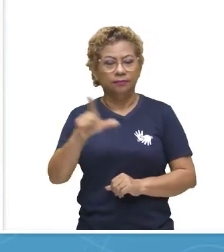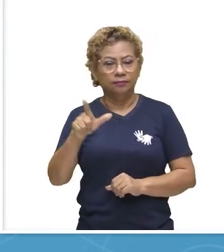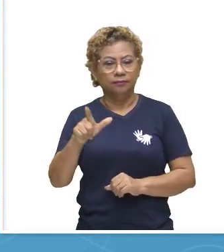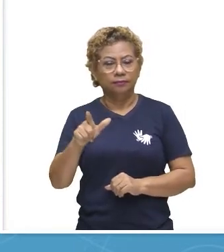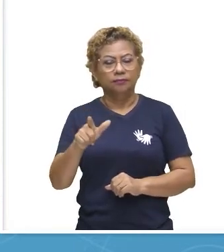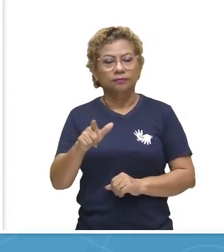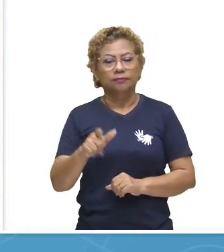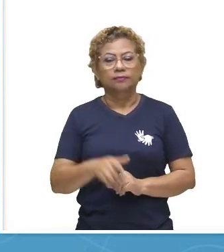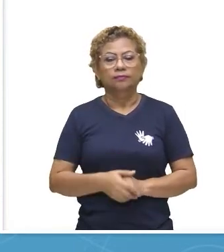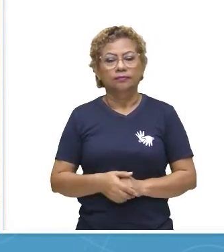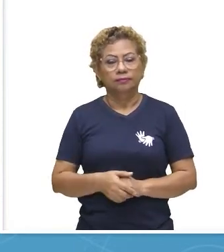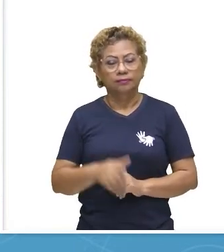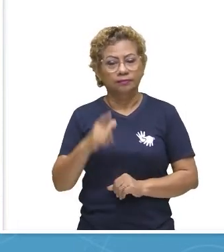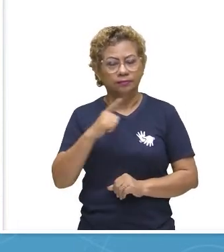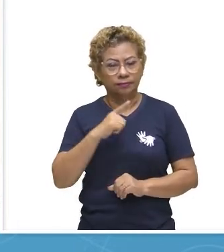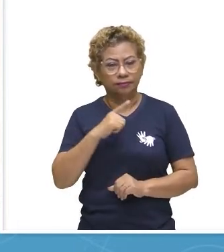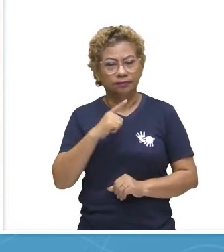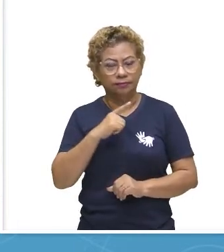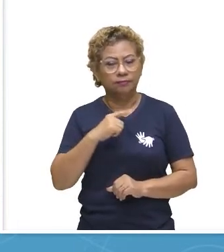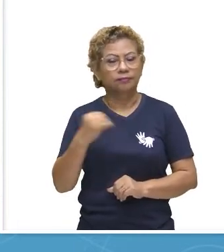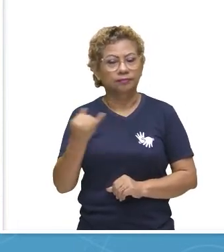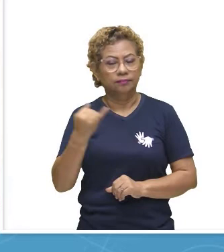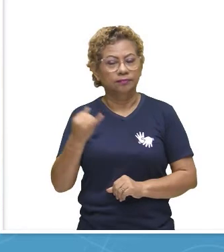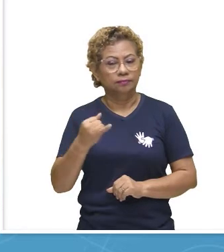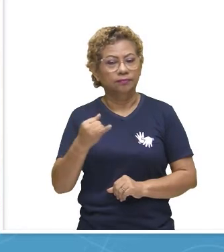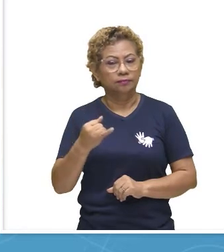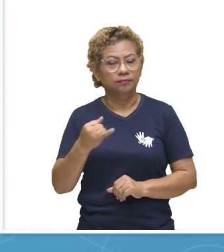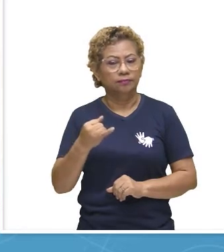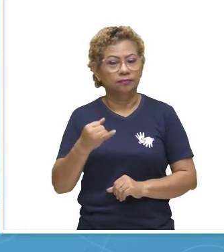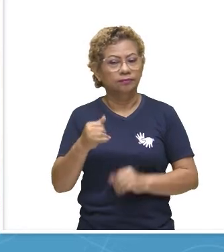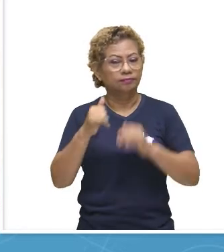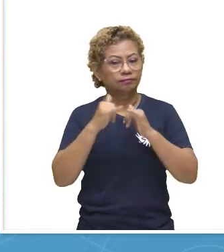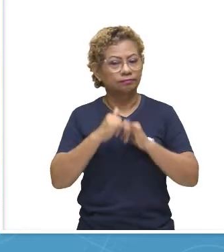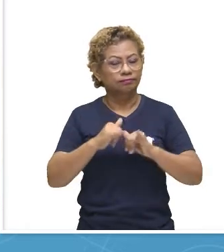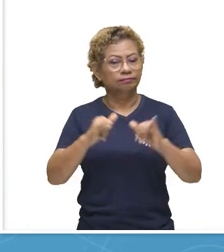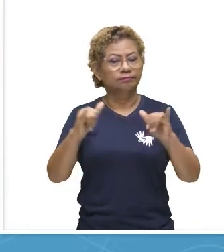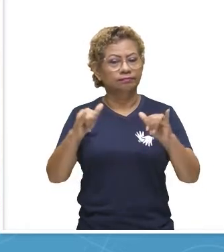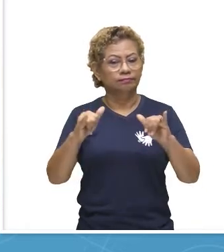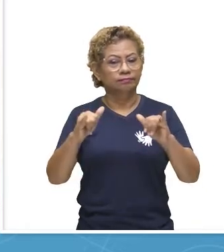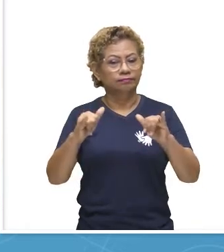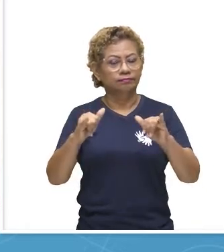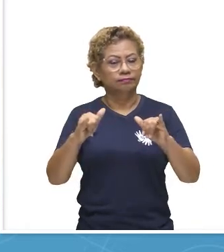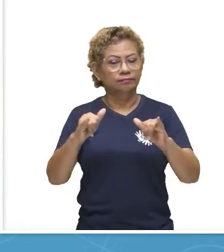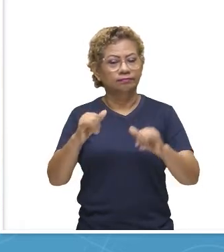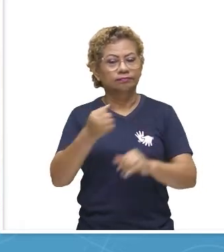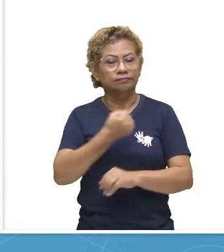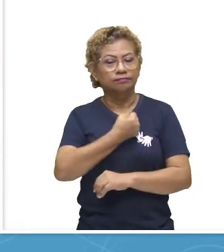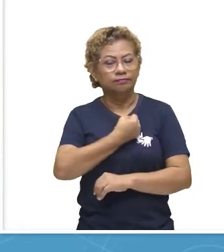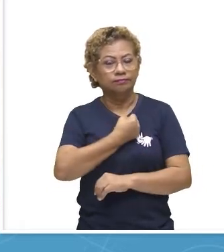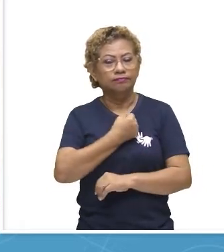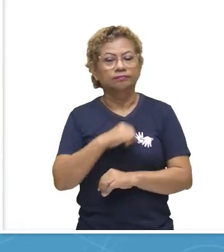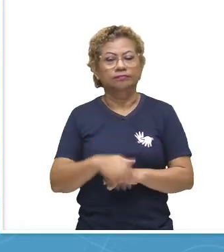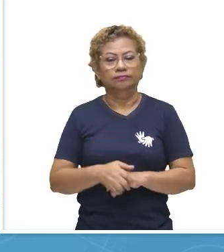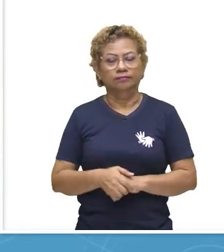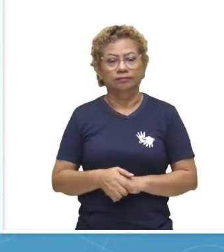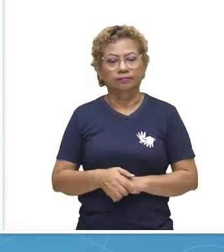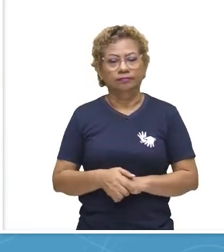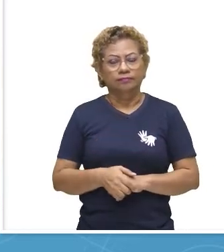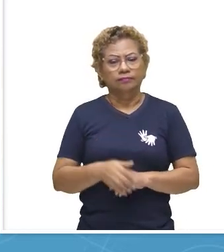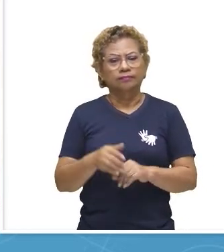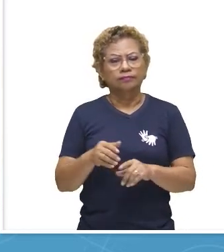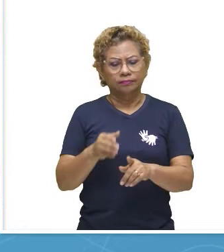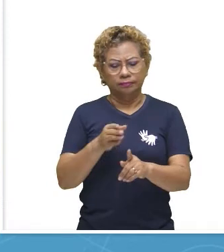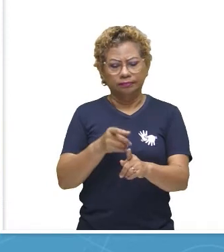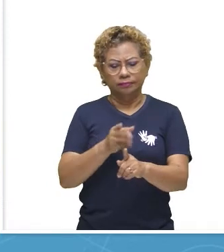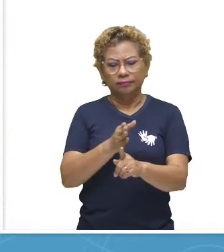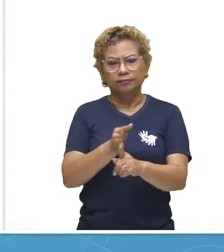180 graus. Importante essa característica. E a característica dos alternos internos,